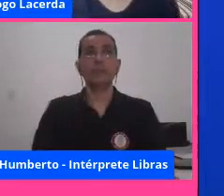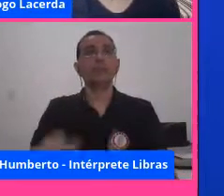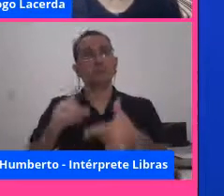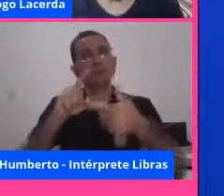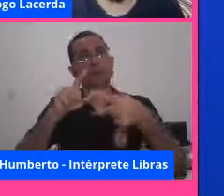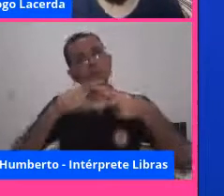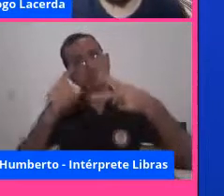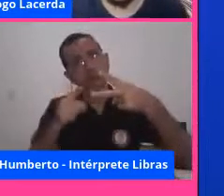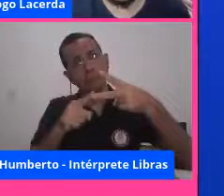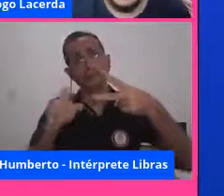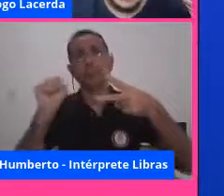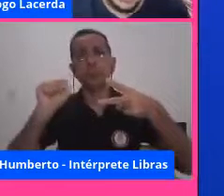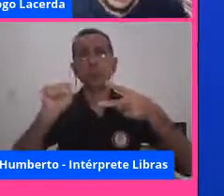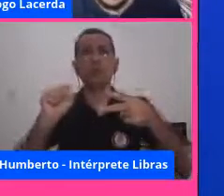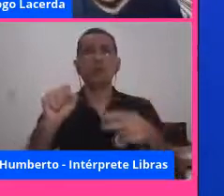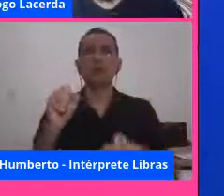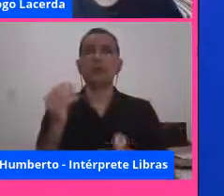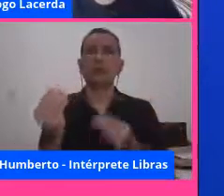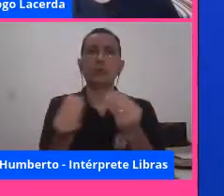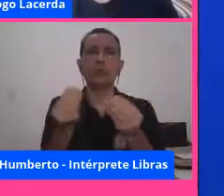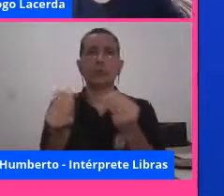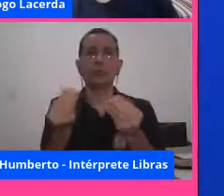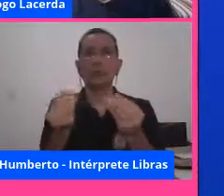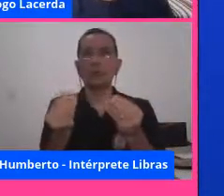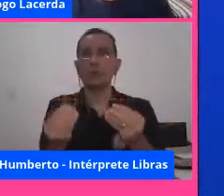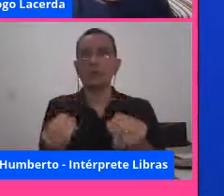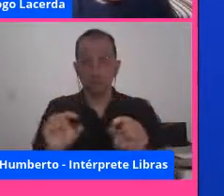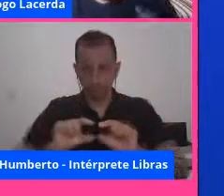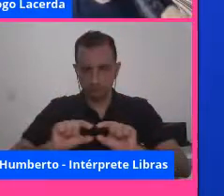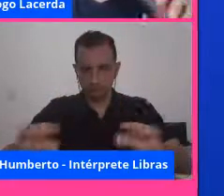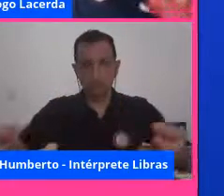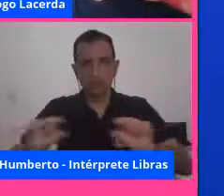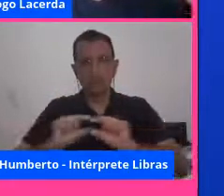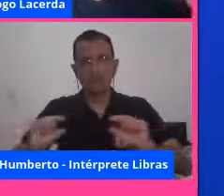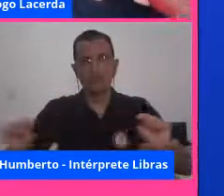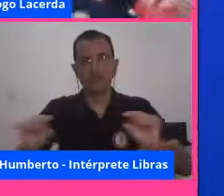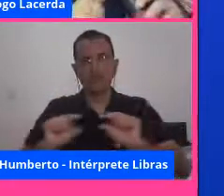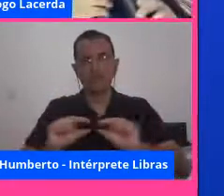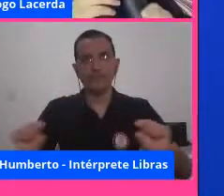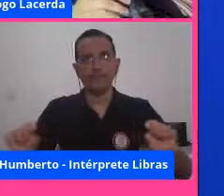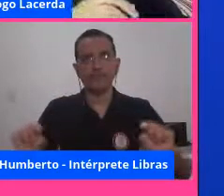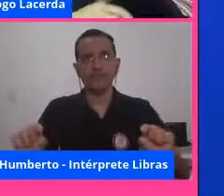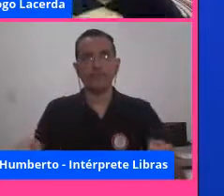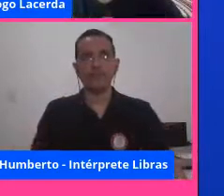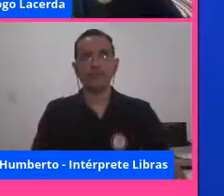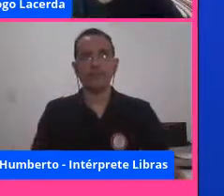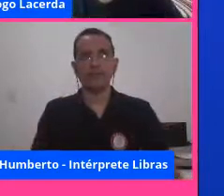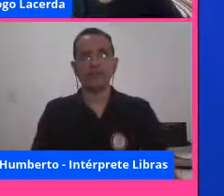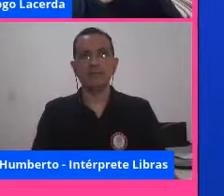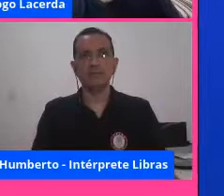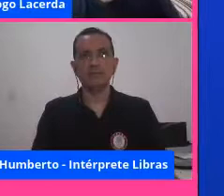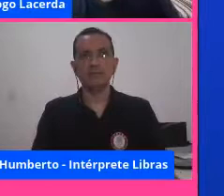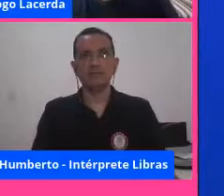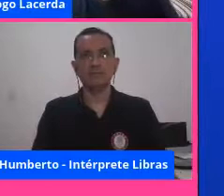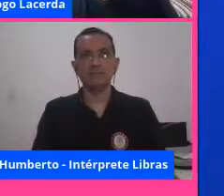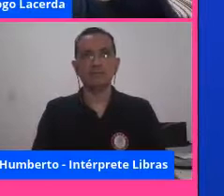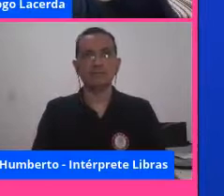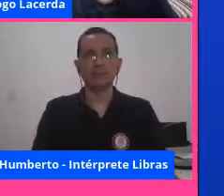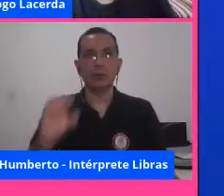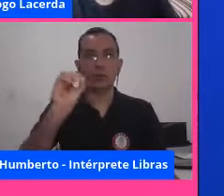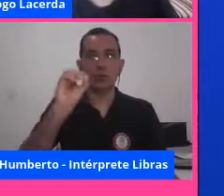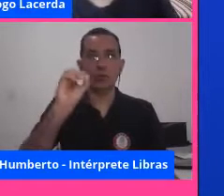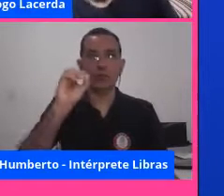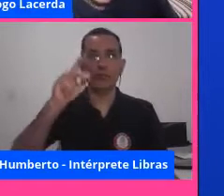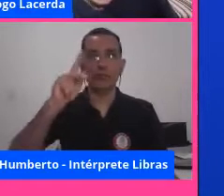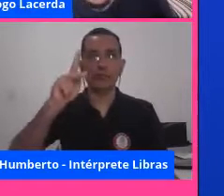Spark, que é aqui na barra da tua tela, que é a parte de opções